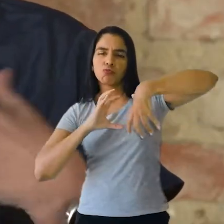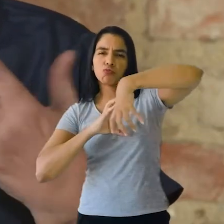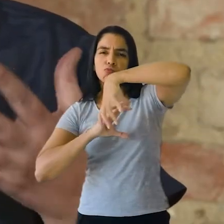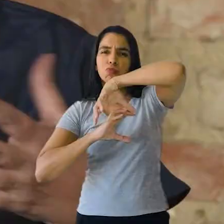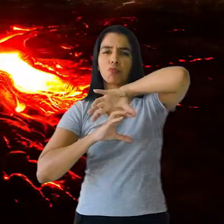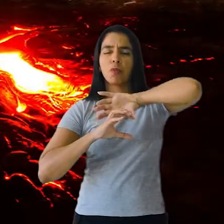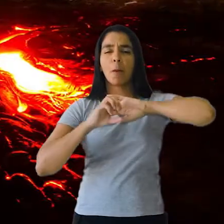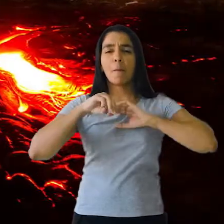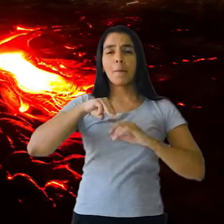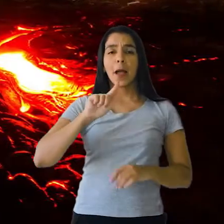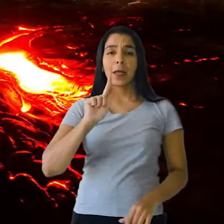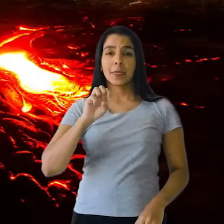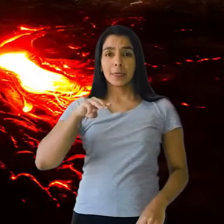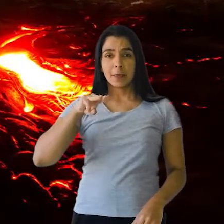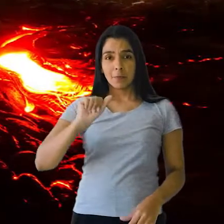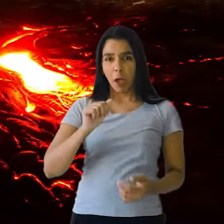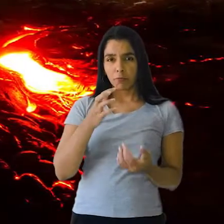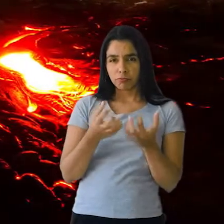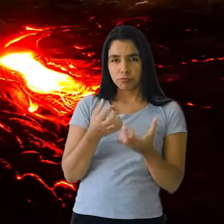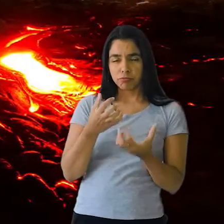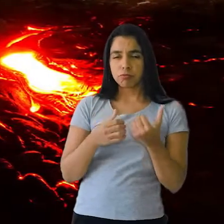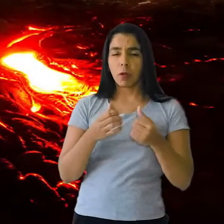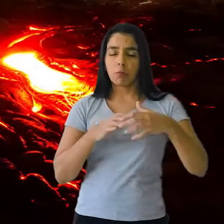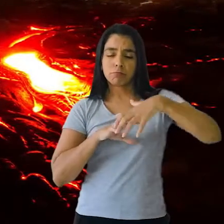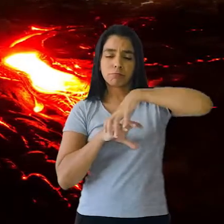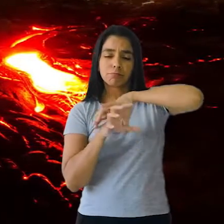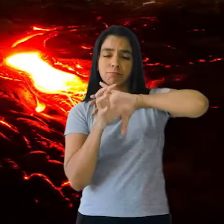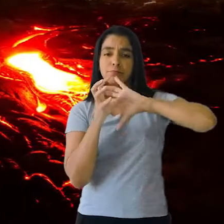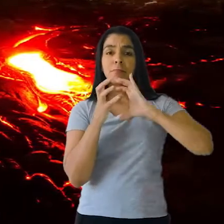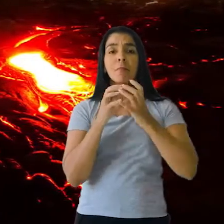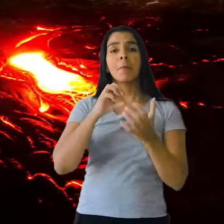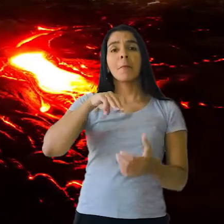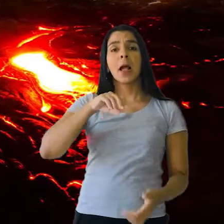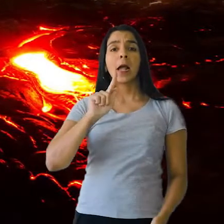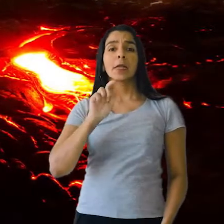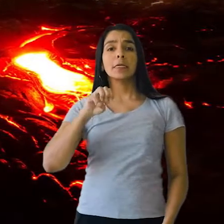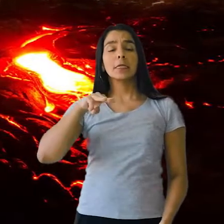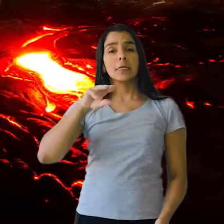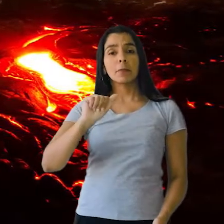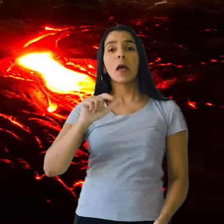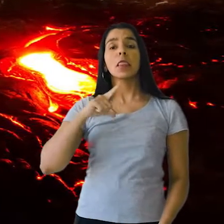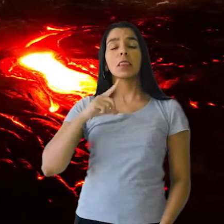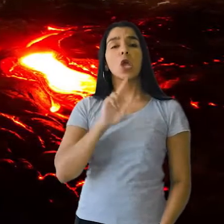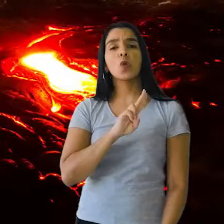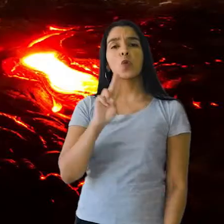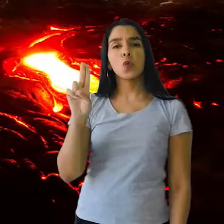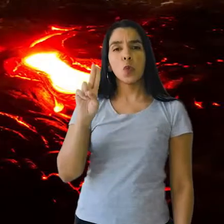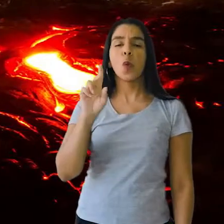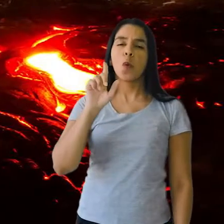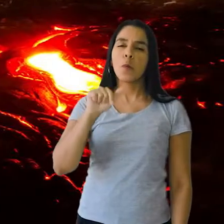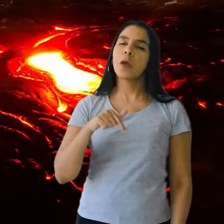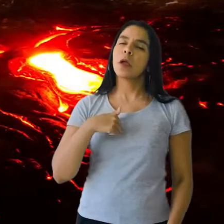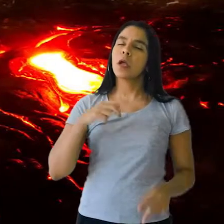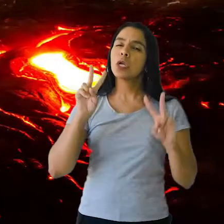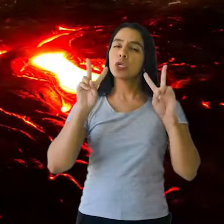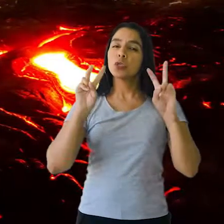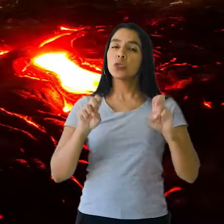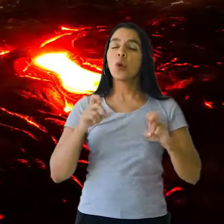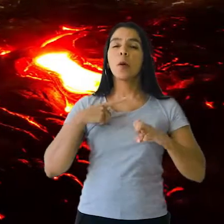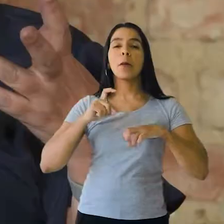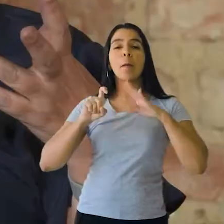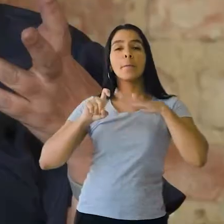uma bola, uma massa incandescente de magma. E essa massa incandescente de magma, ela recebeu até